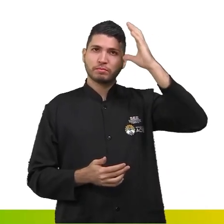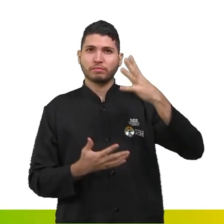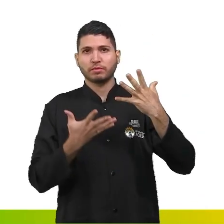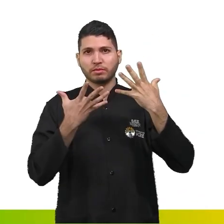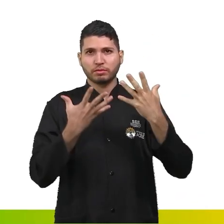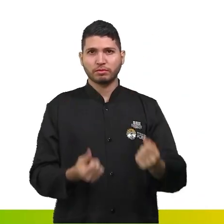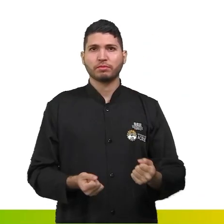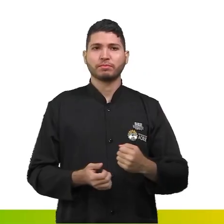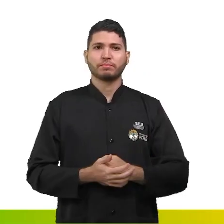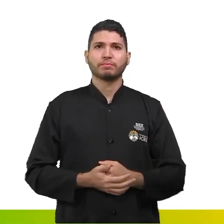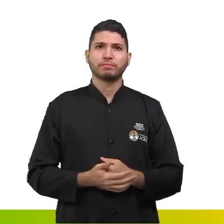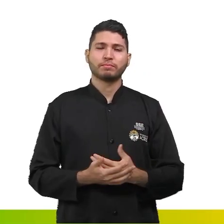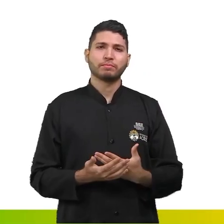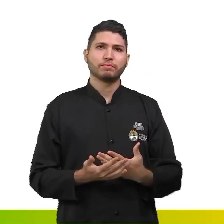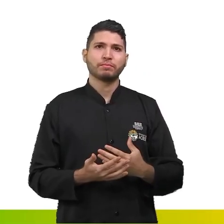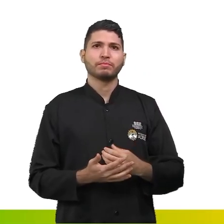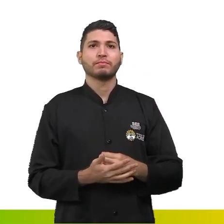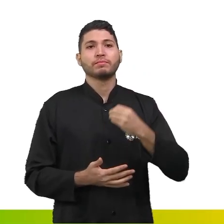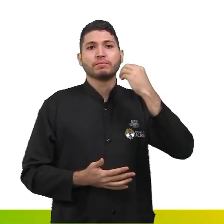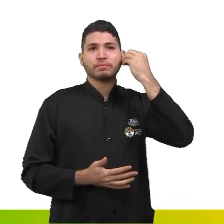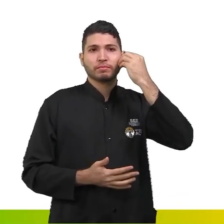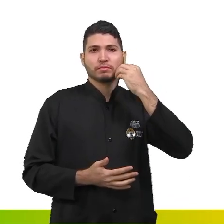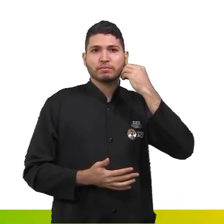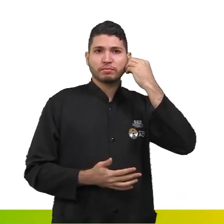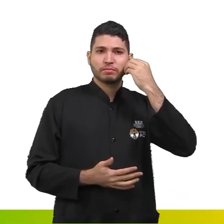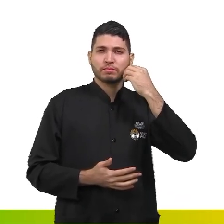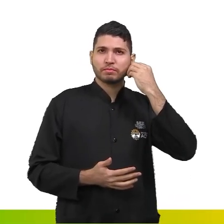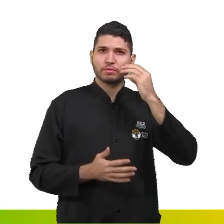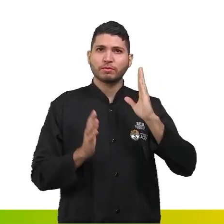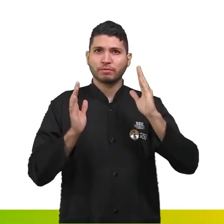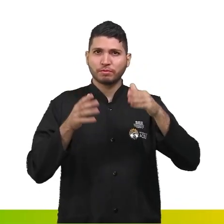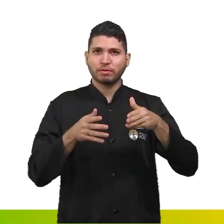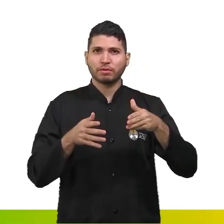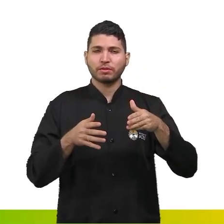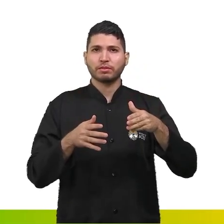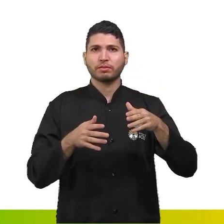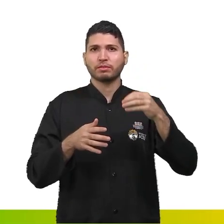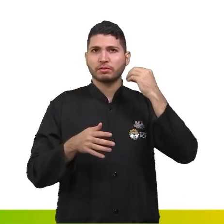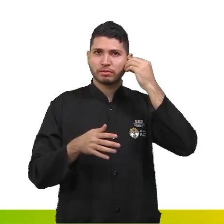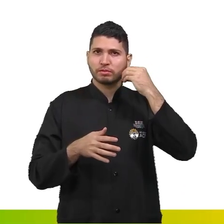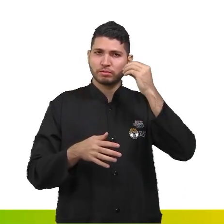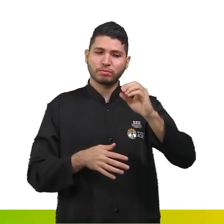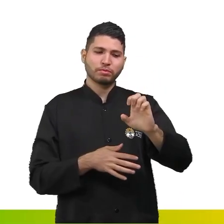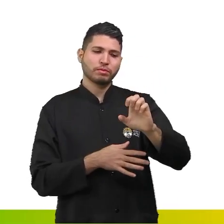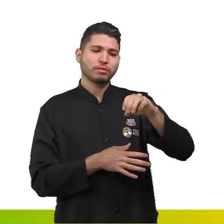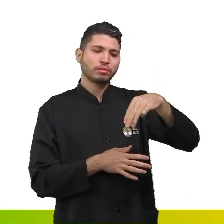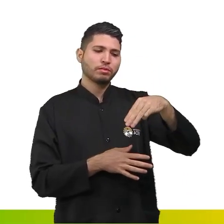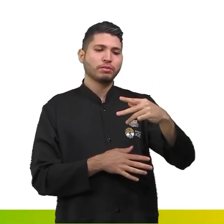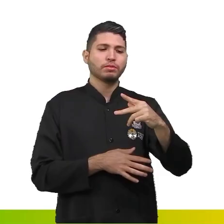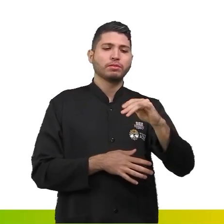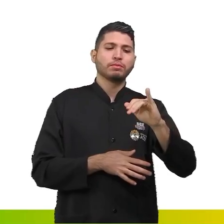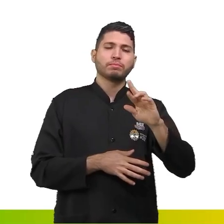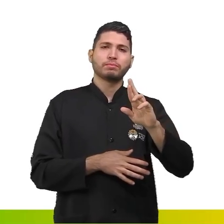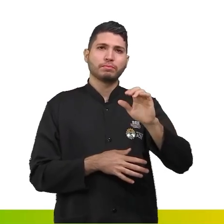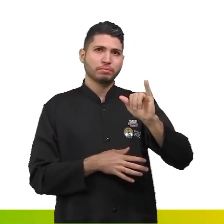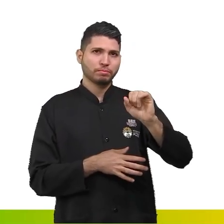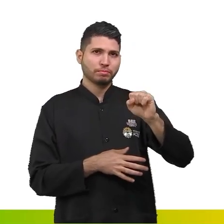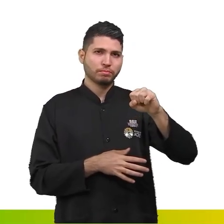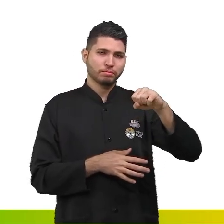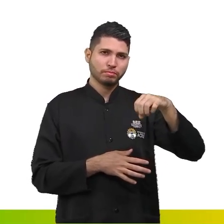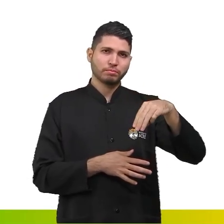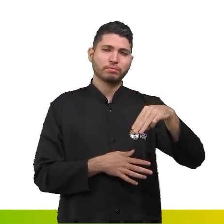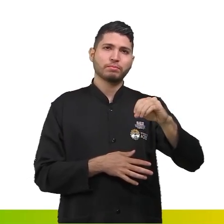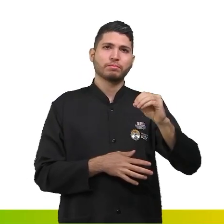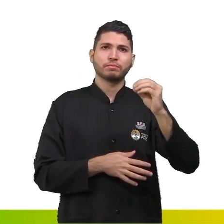No empirismo, a gente enfatiza a experiência. Então, será que isso representa necessariamente um preconceito?